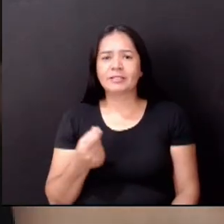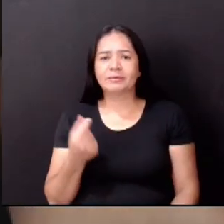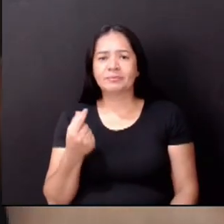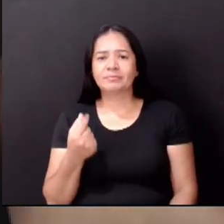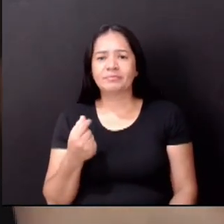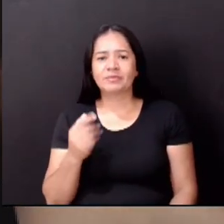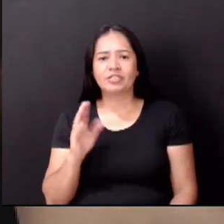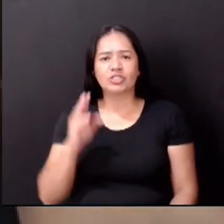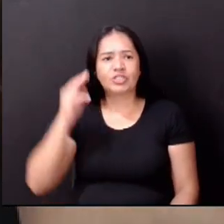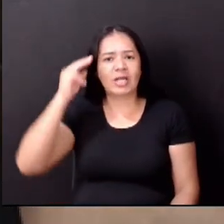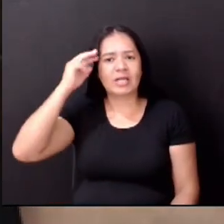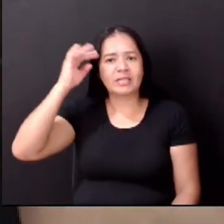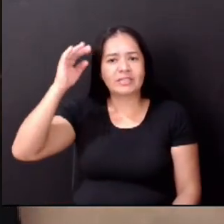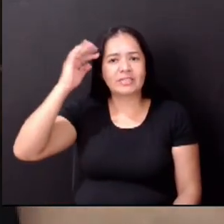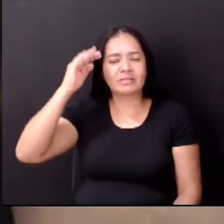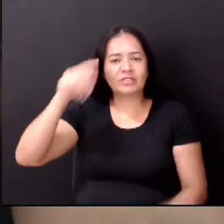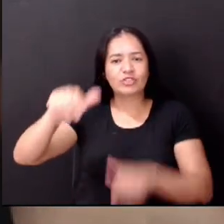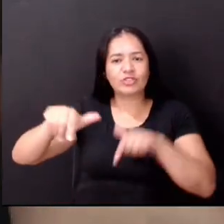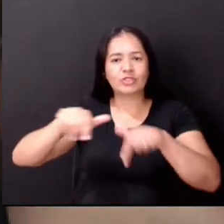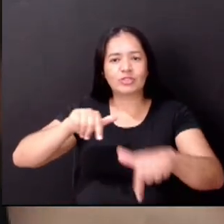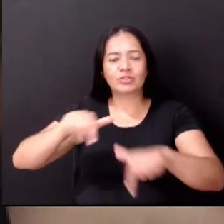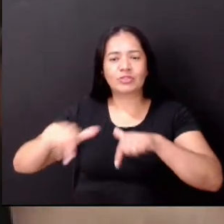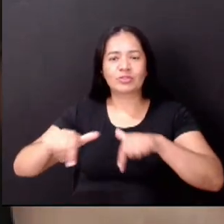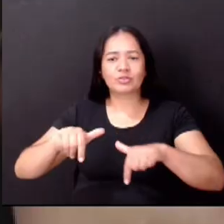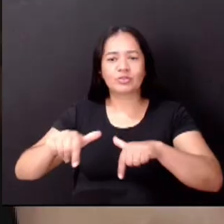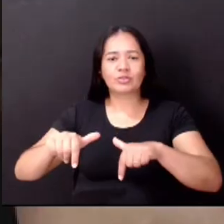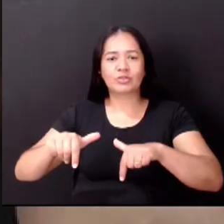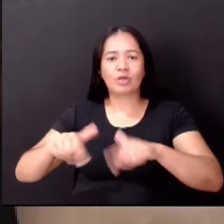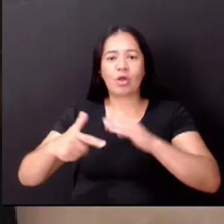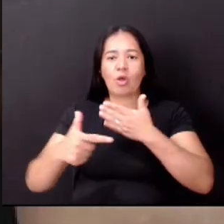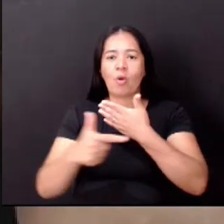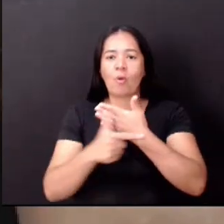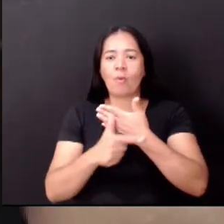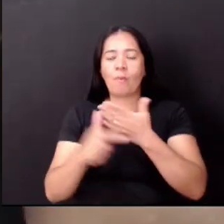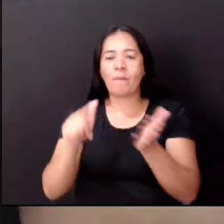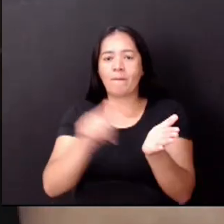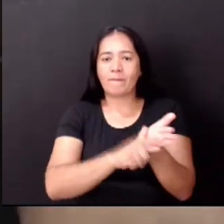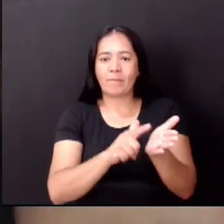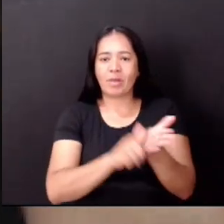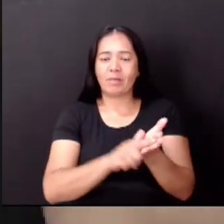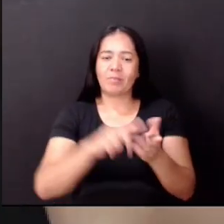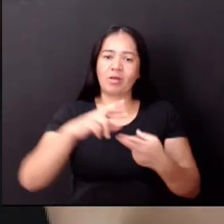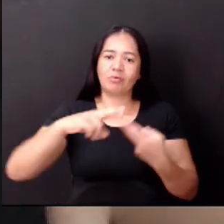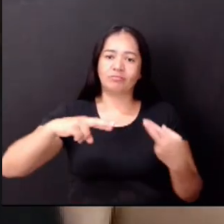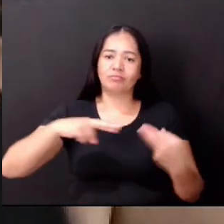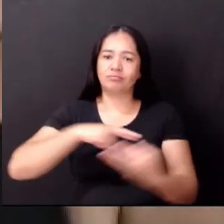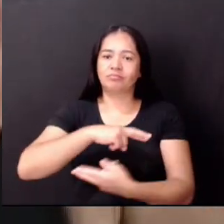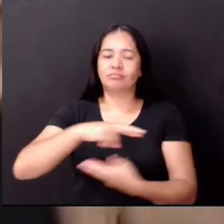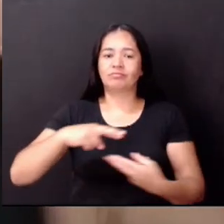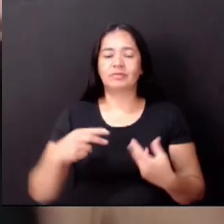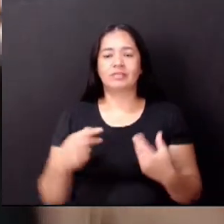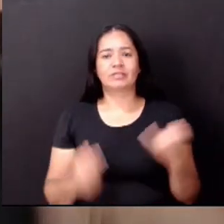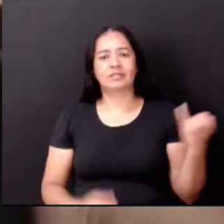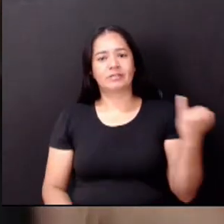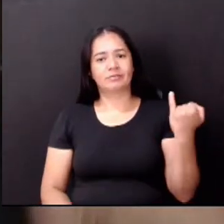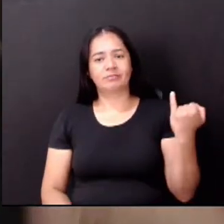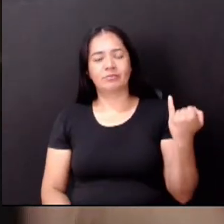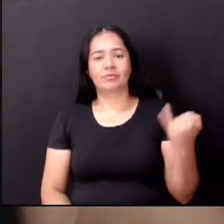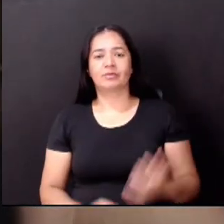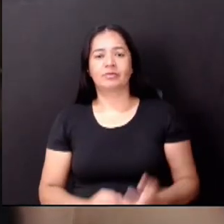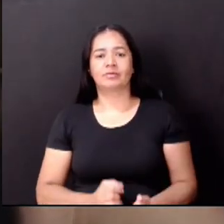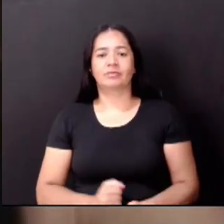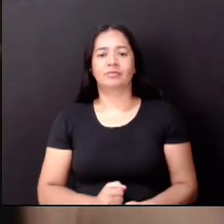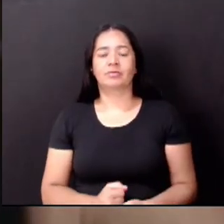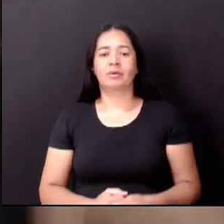de trabalhar com o papel reciclado, né? Isso é uma coisa muito interessante, porque